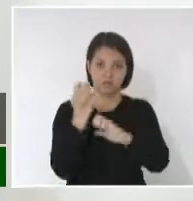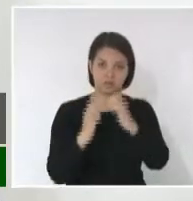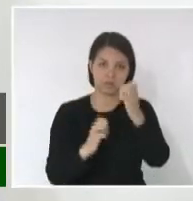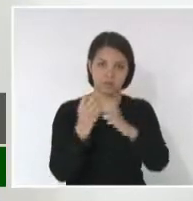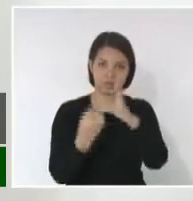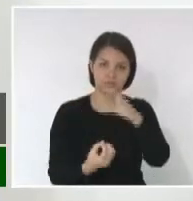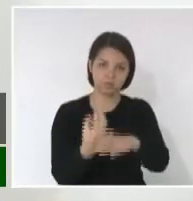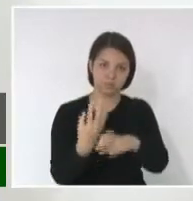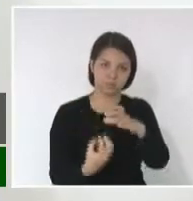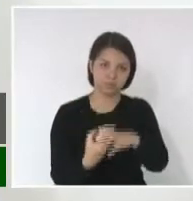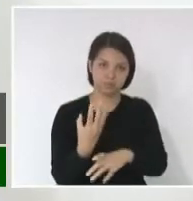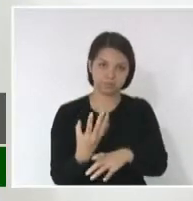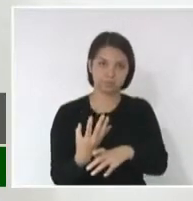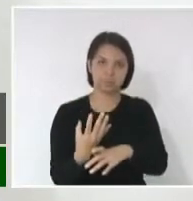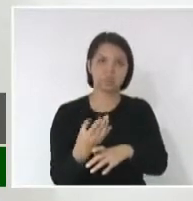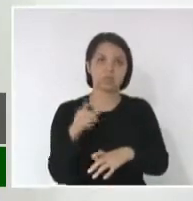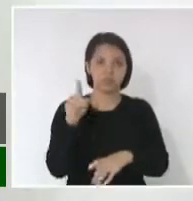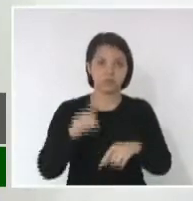produto